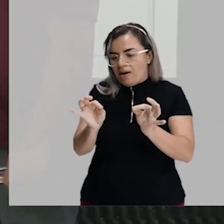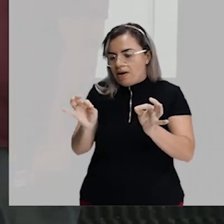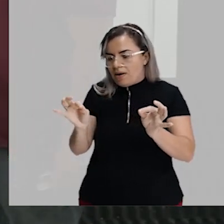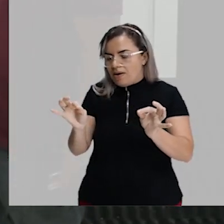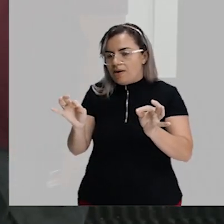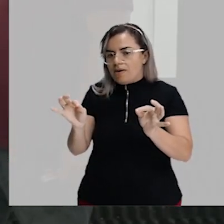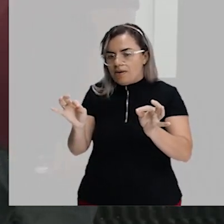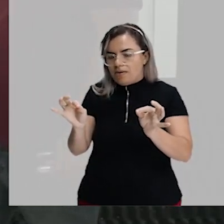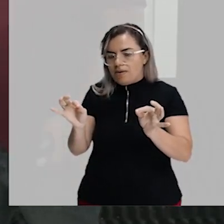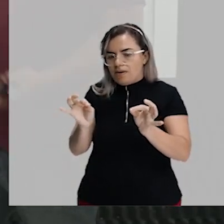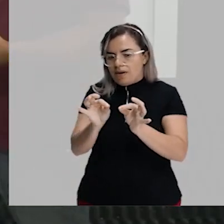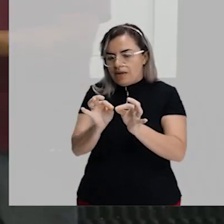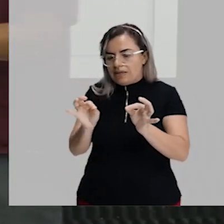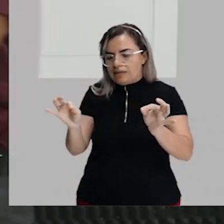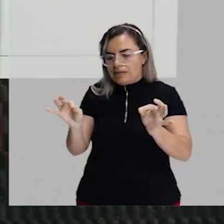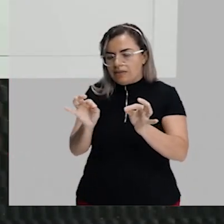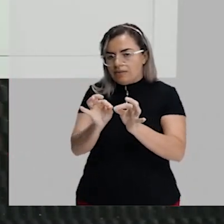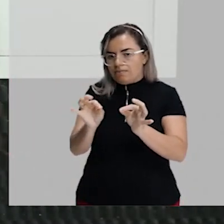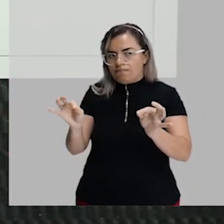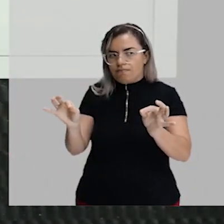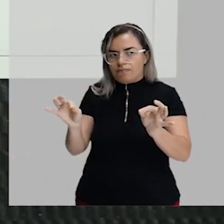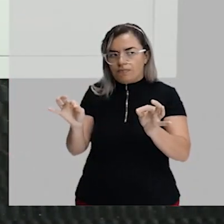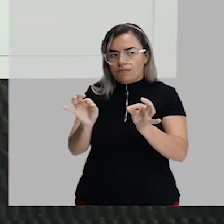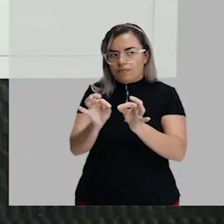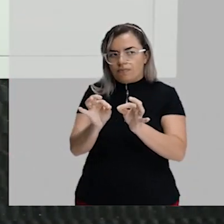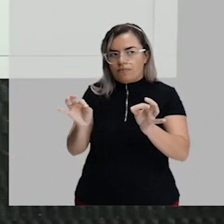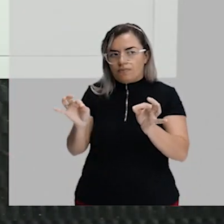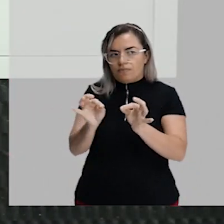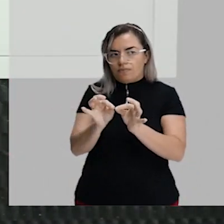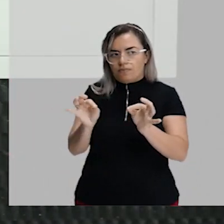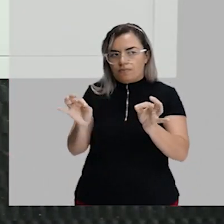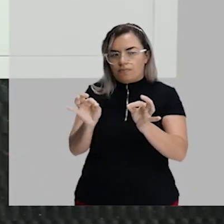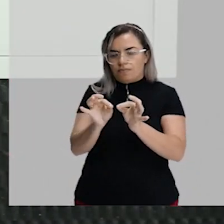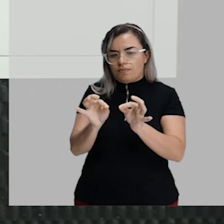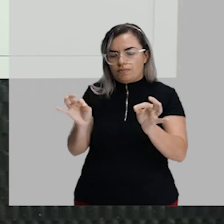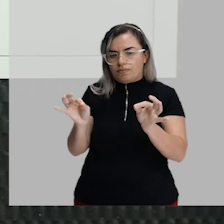na horizontal, que é este intervalo aqui, ó,